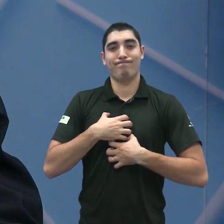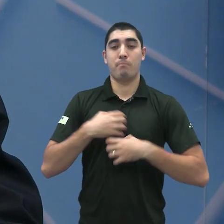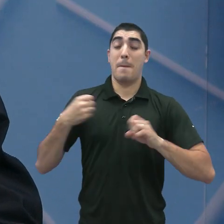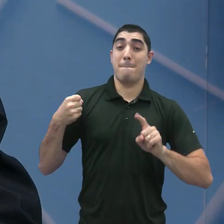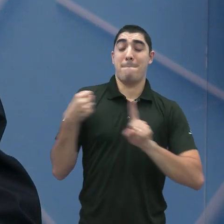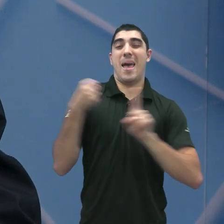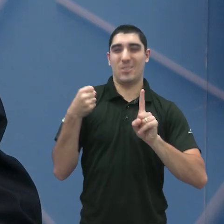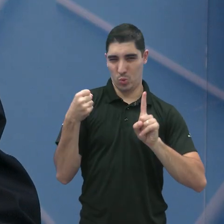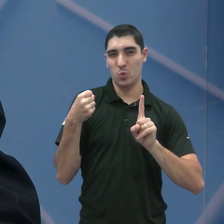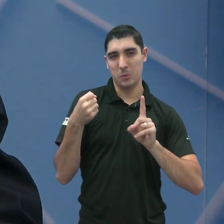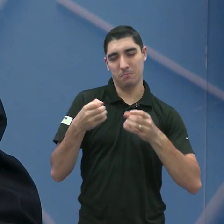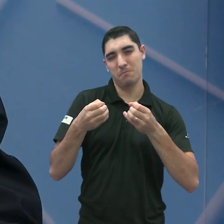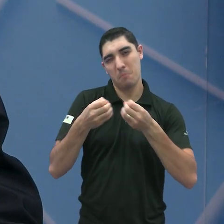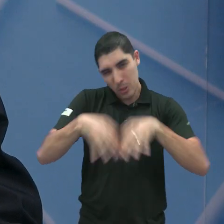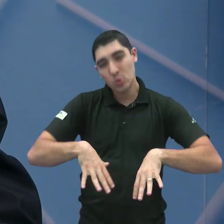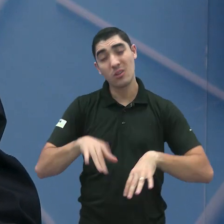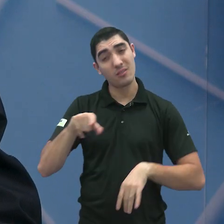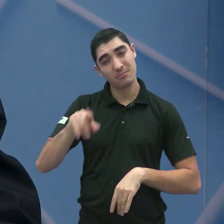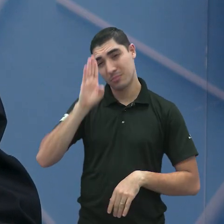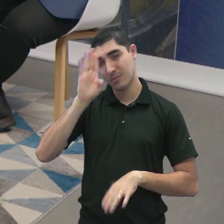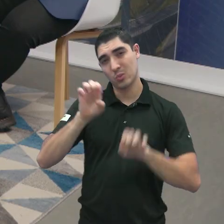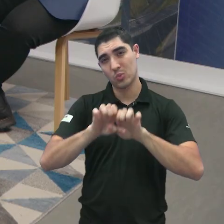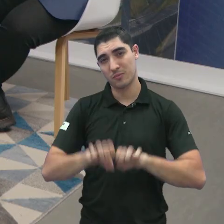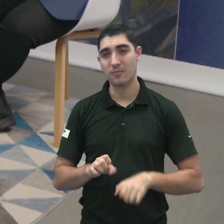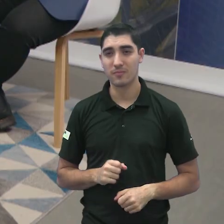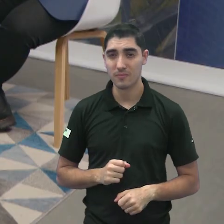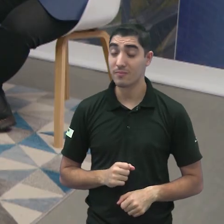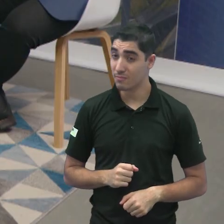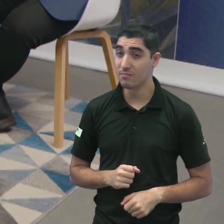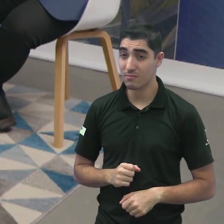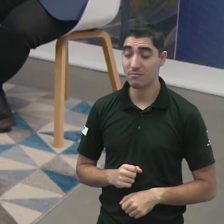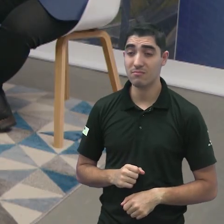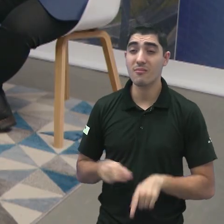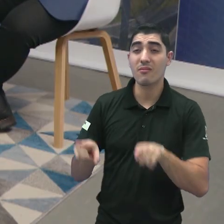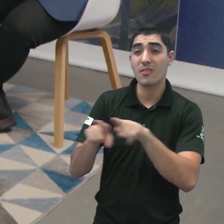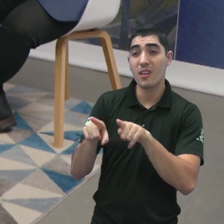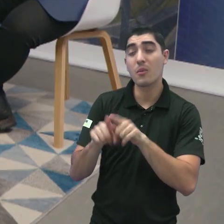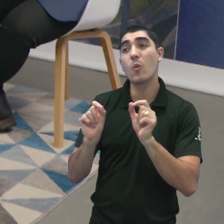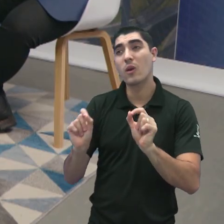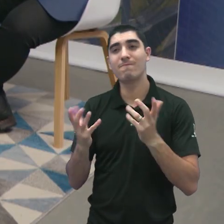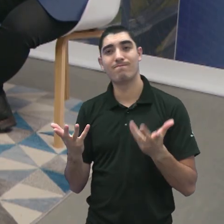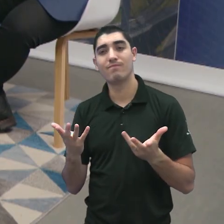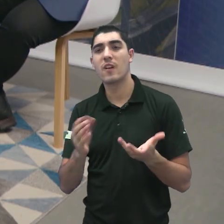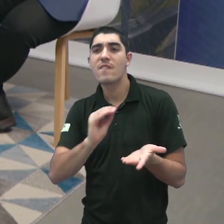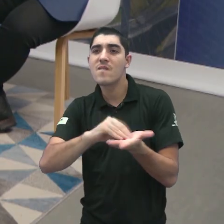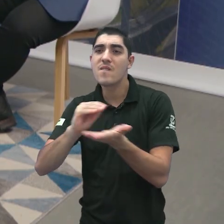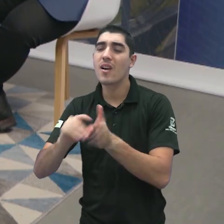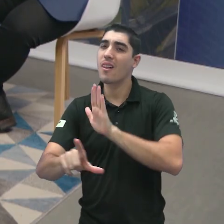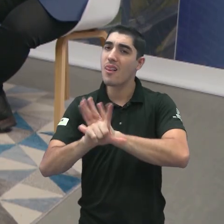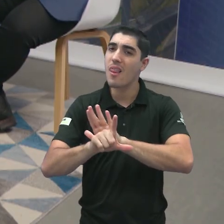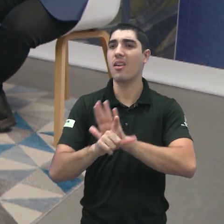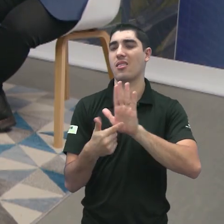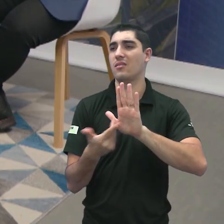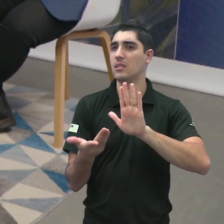a parte da infraestrutura das rodovias, né? O que envolve também, né, gente, a questão de leis. Leis mais drásticas, leis